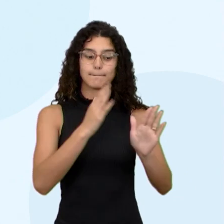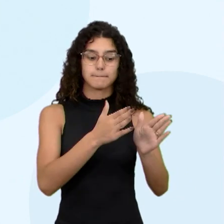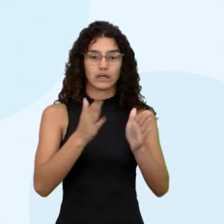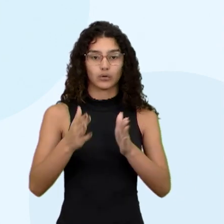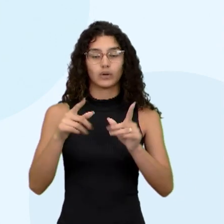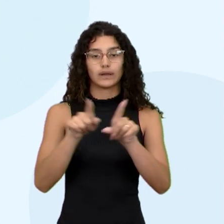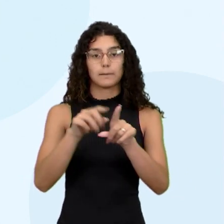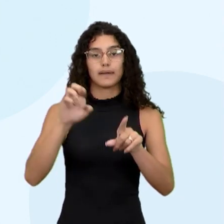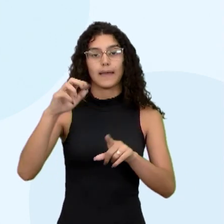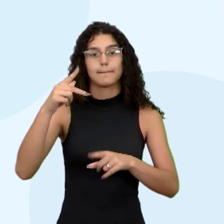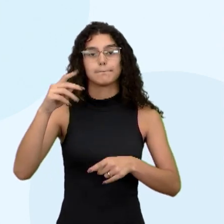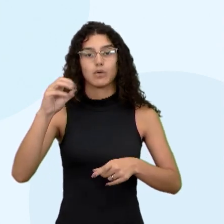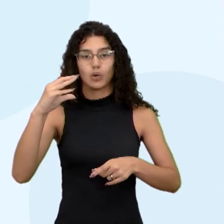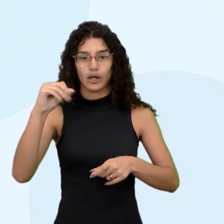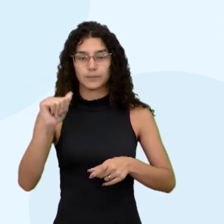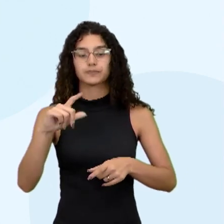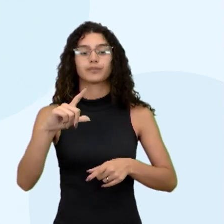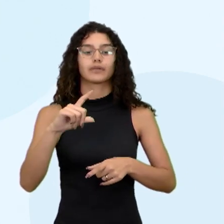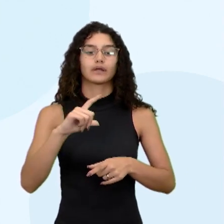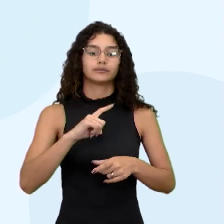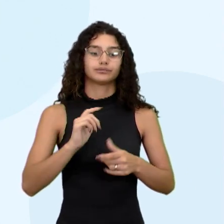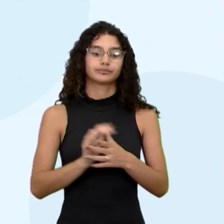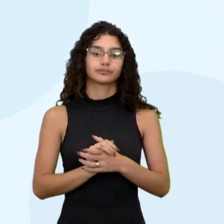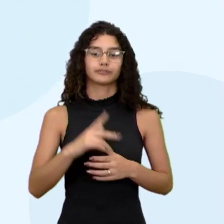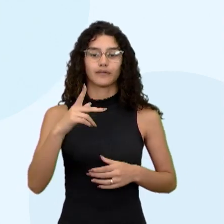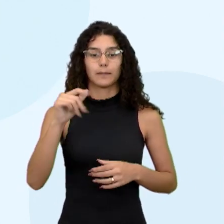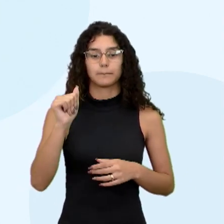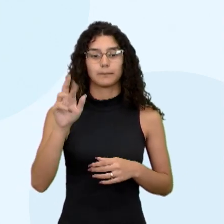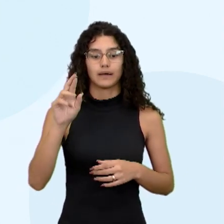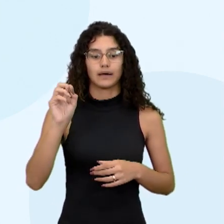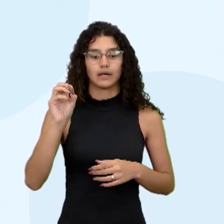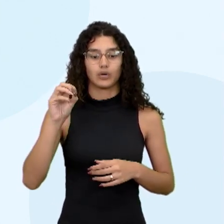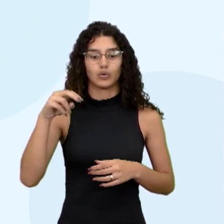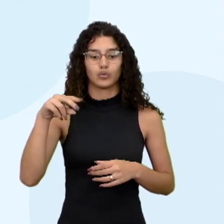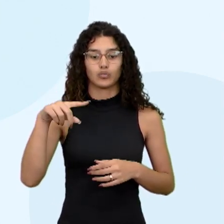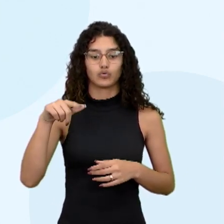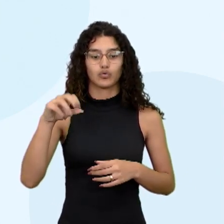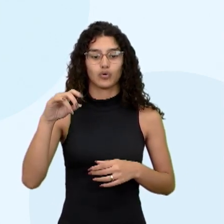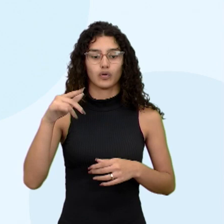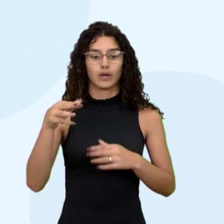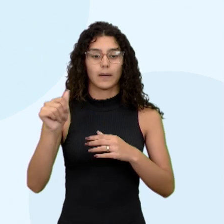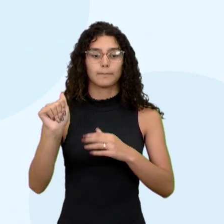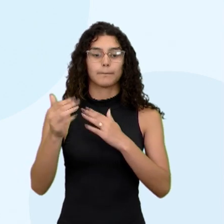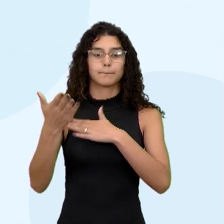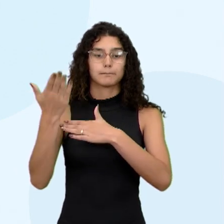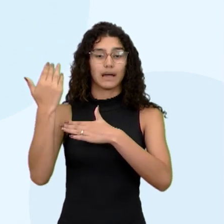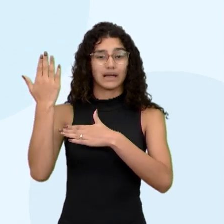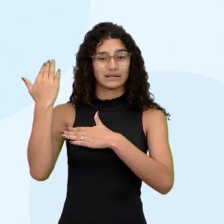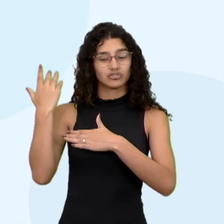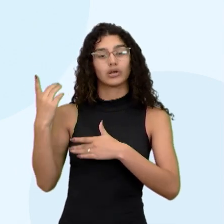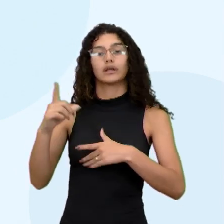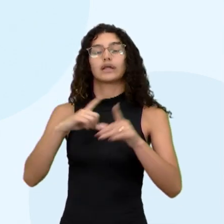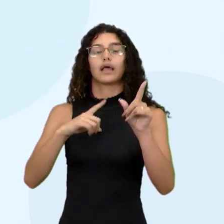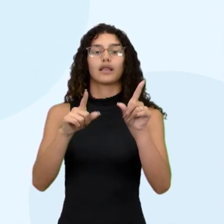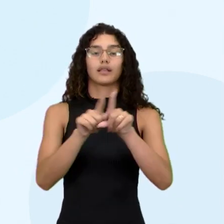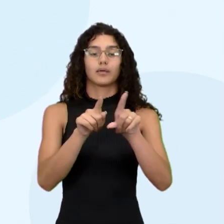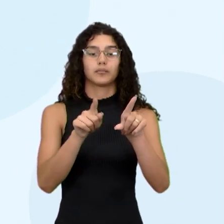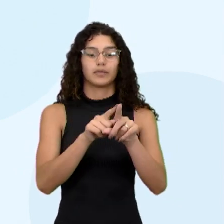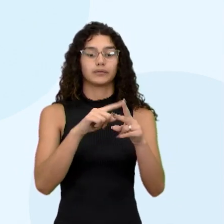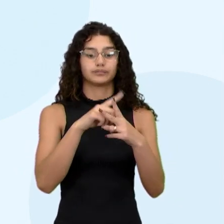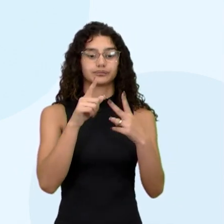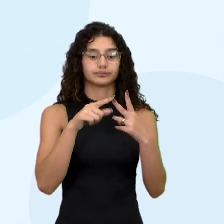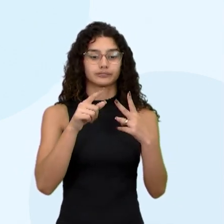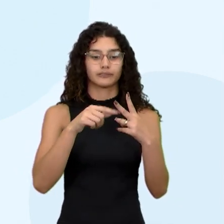né? Então nós temos aí a era paleozoica, que é a era mais antiga do Fanerozoico. Aí nós temos aí a